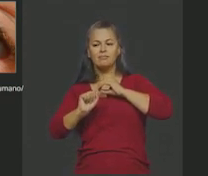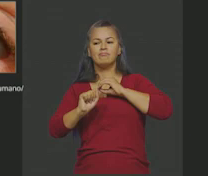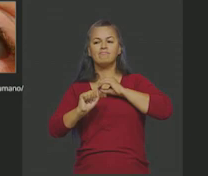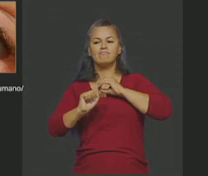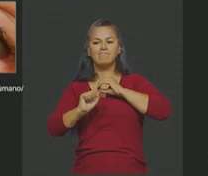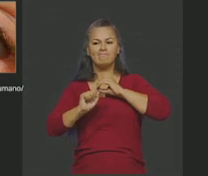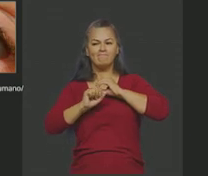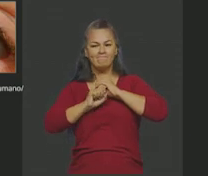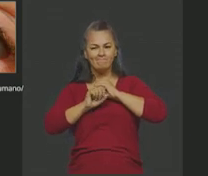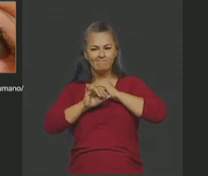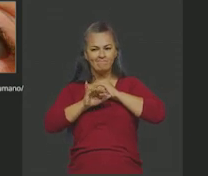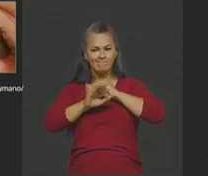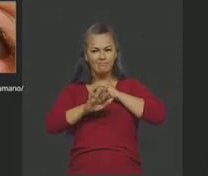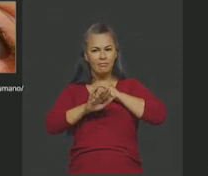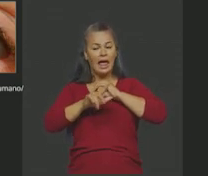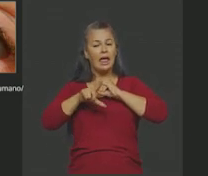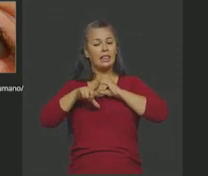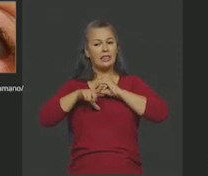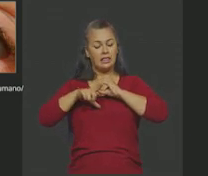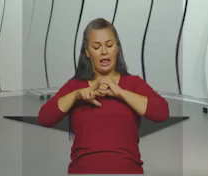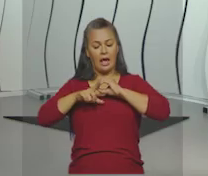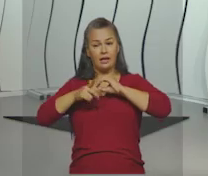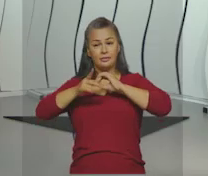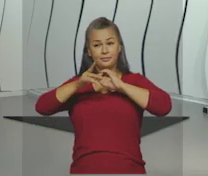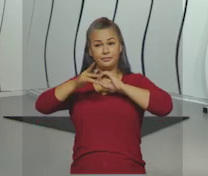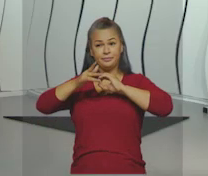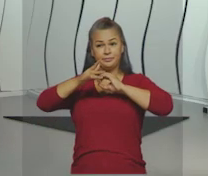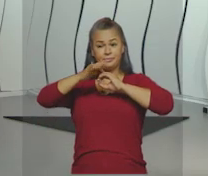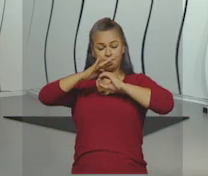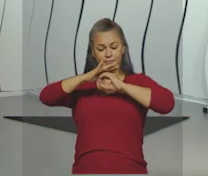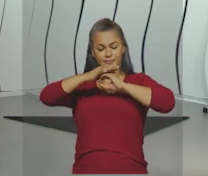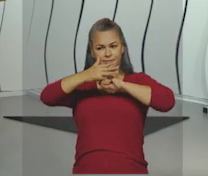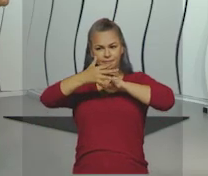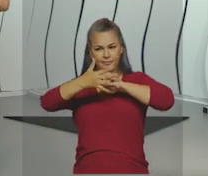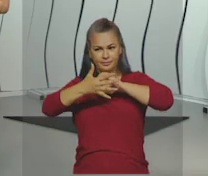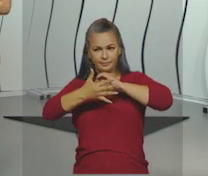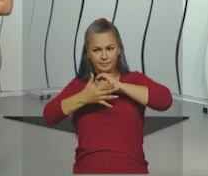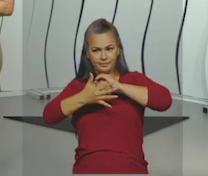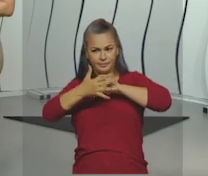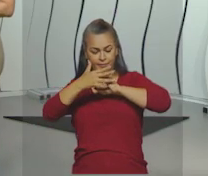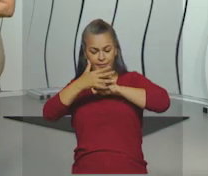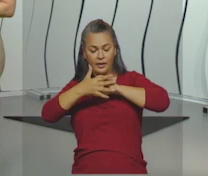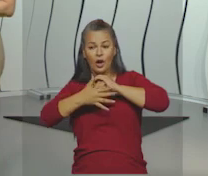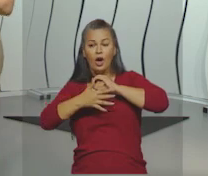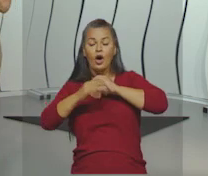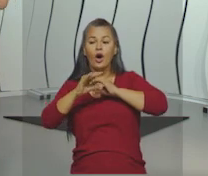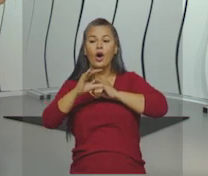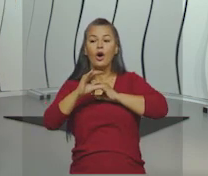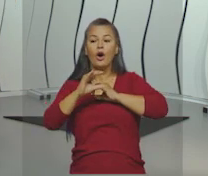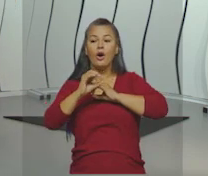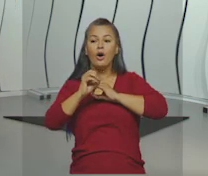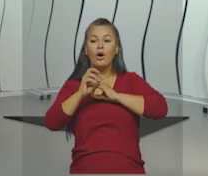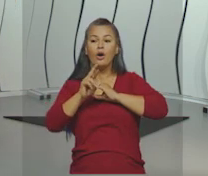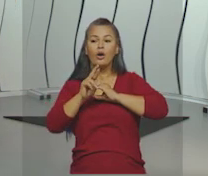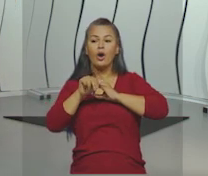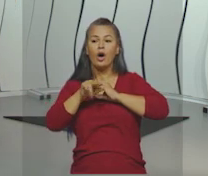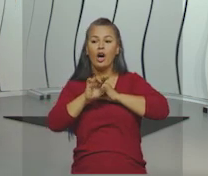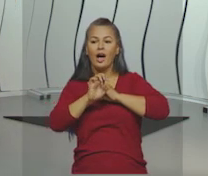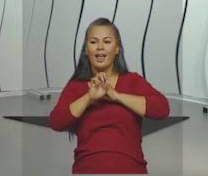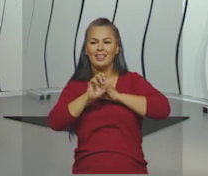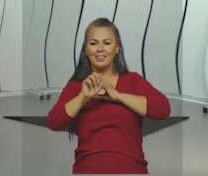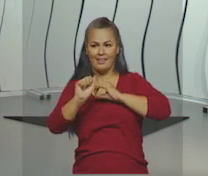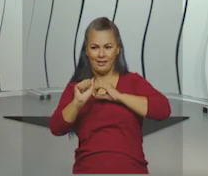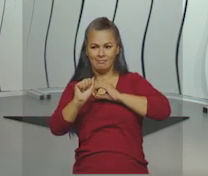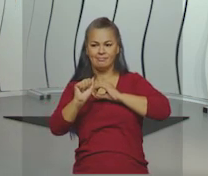a córnea, que é uma membrana que fica sobre a pupila, vou mostrar na outra imagem. Nós temos a íris, que é a